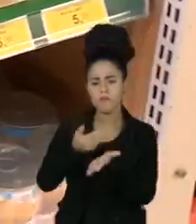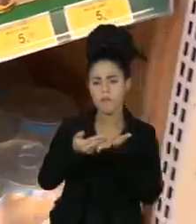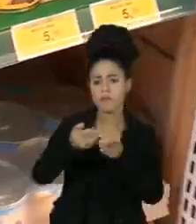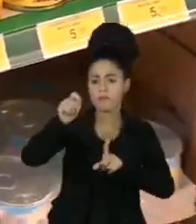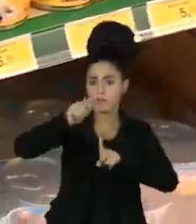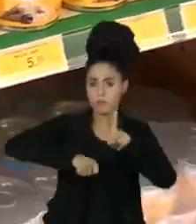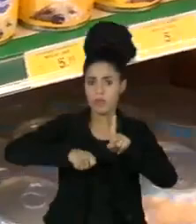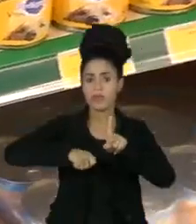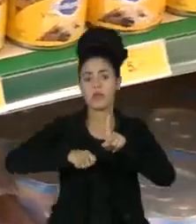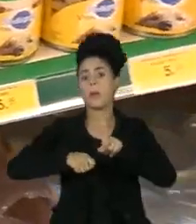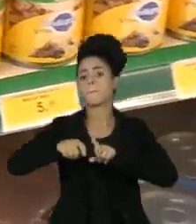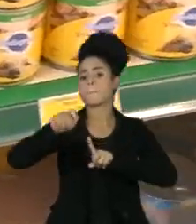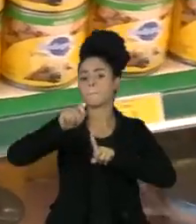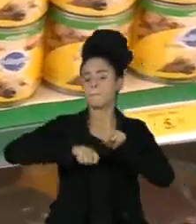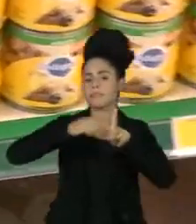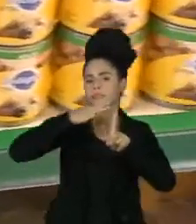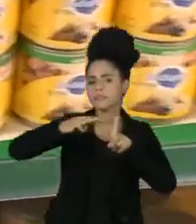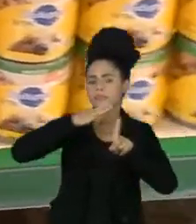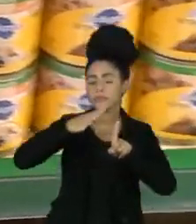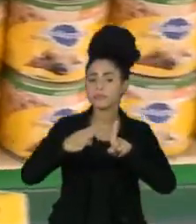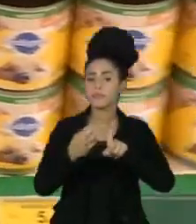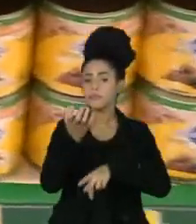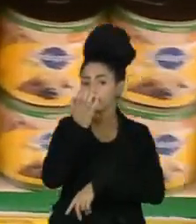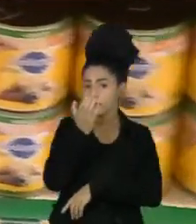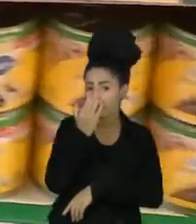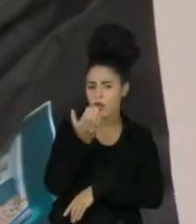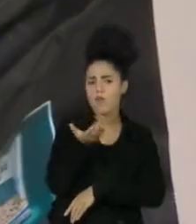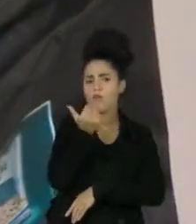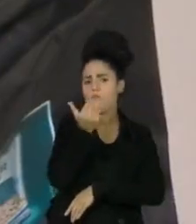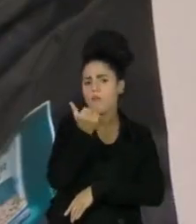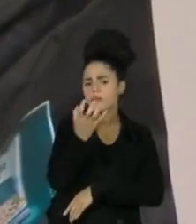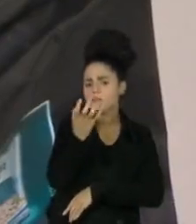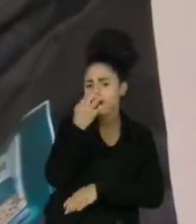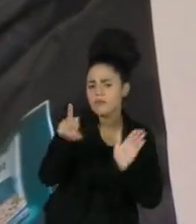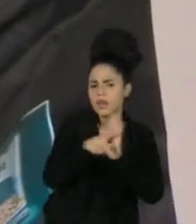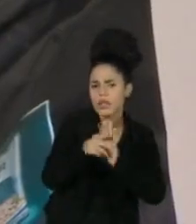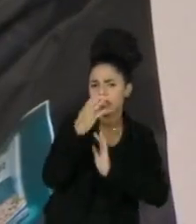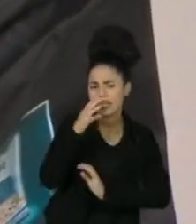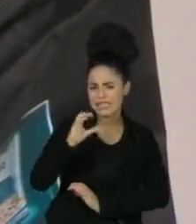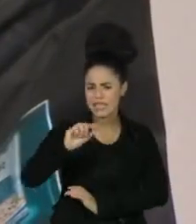mês. Só em março, a categoria Alimentação de Pets aumentou